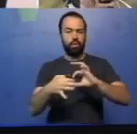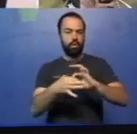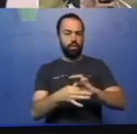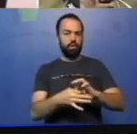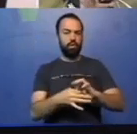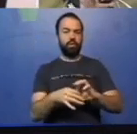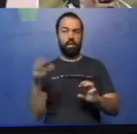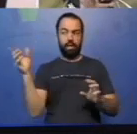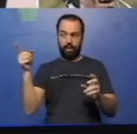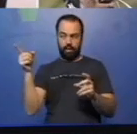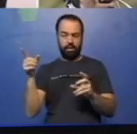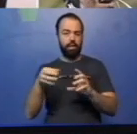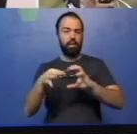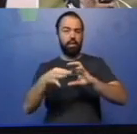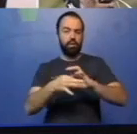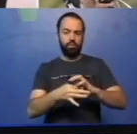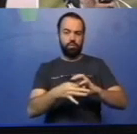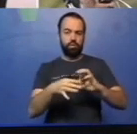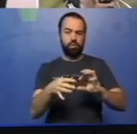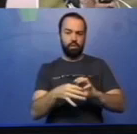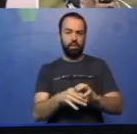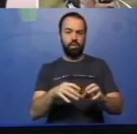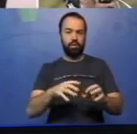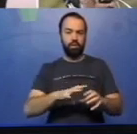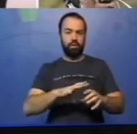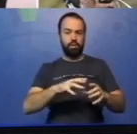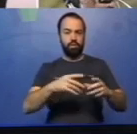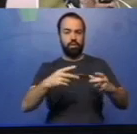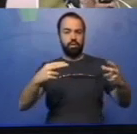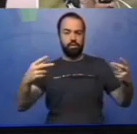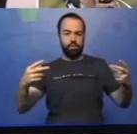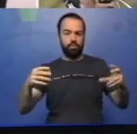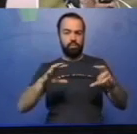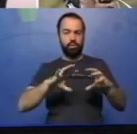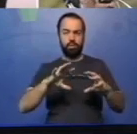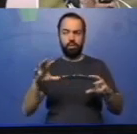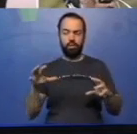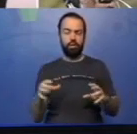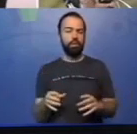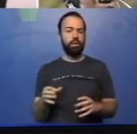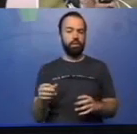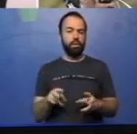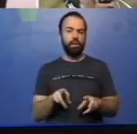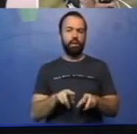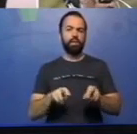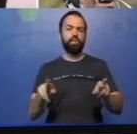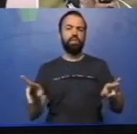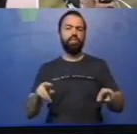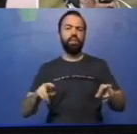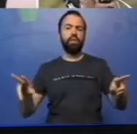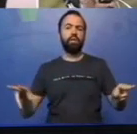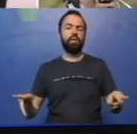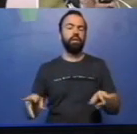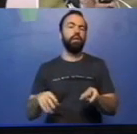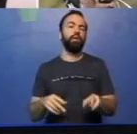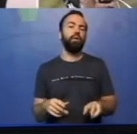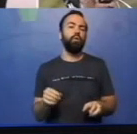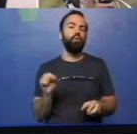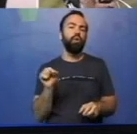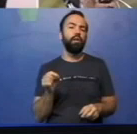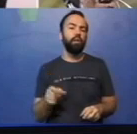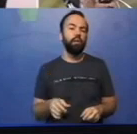laços matrimoniais dos clãs. Então, a diferença aí é que nas tribos houve